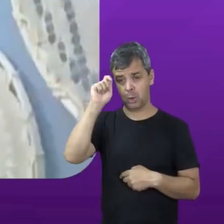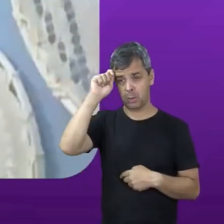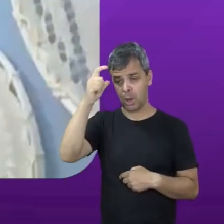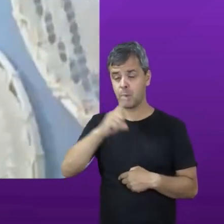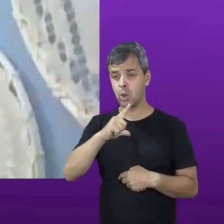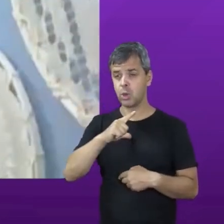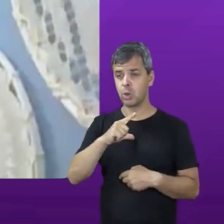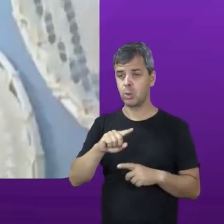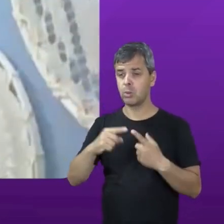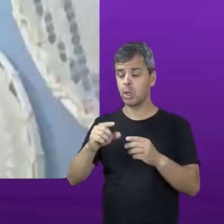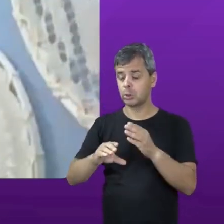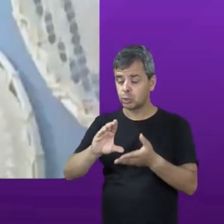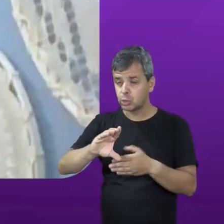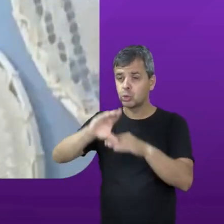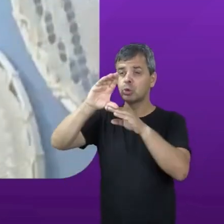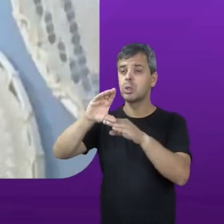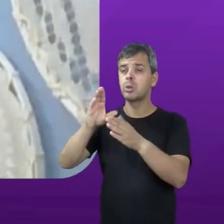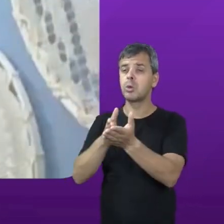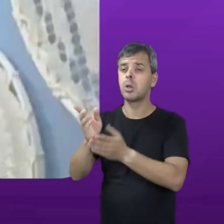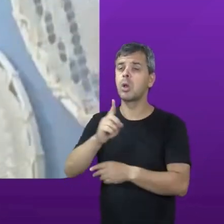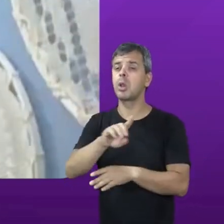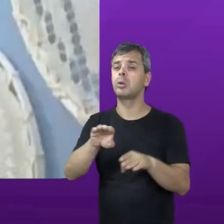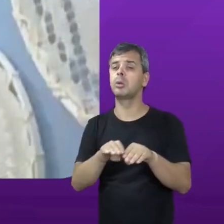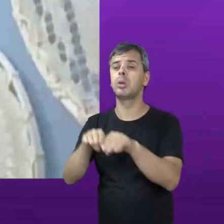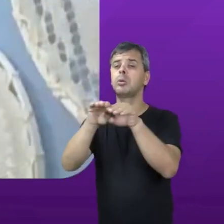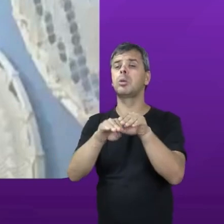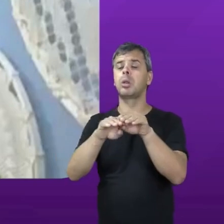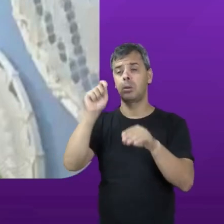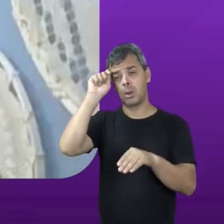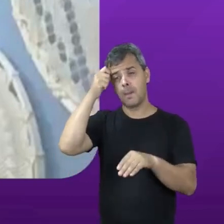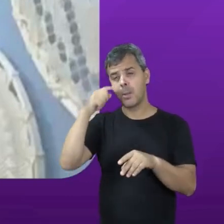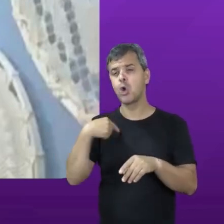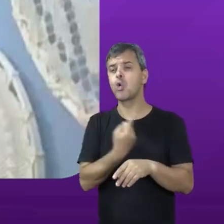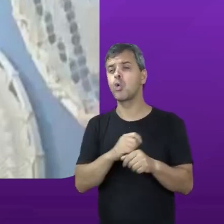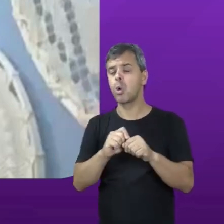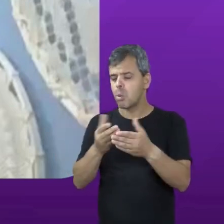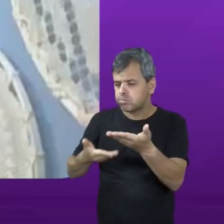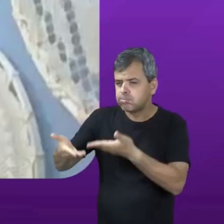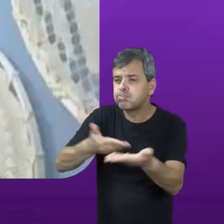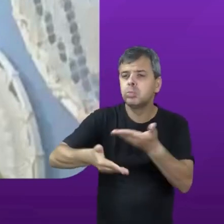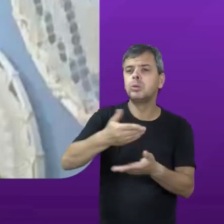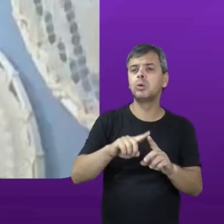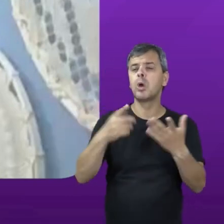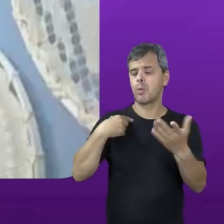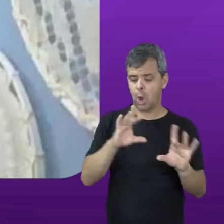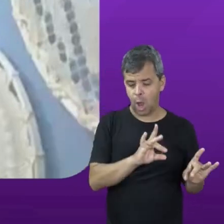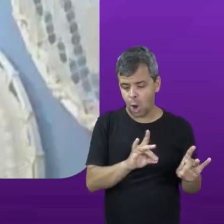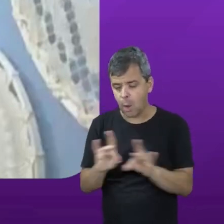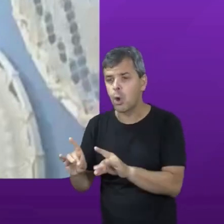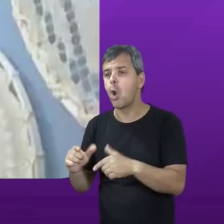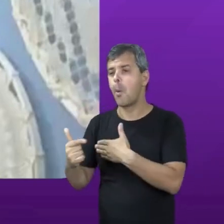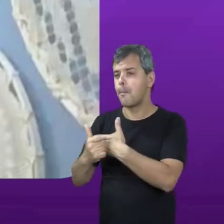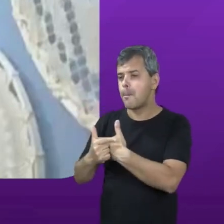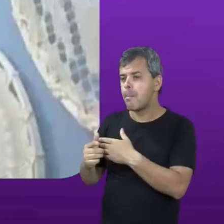dos conselhos de políticas públicas, setoriais, não só da igualdade racial, mas como é que a gente está articulando, como é que a gente acompanha as